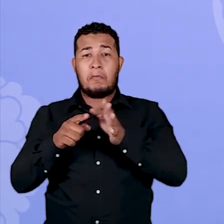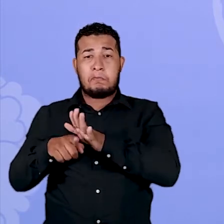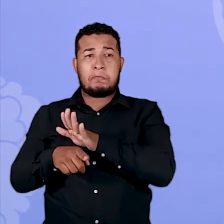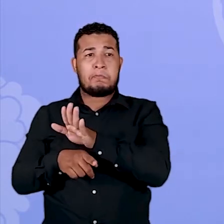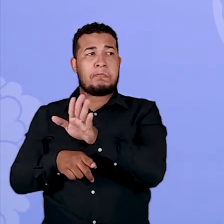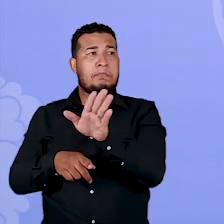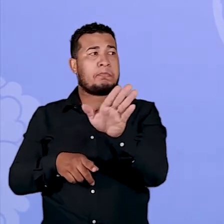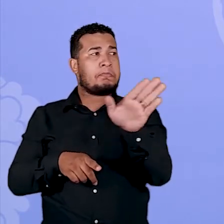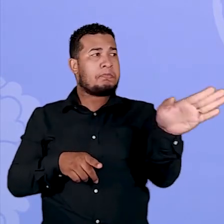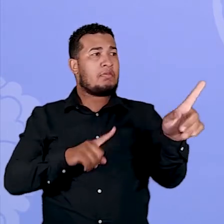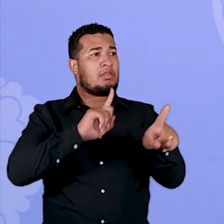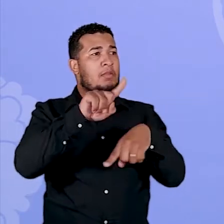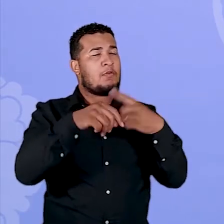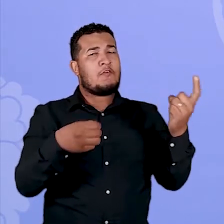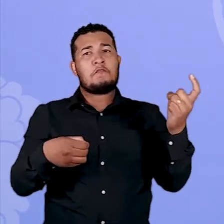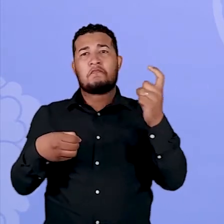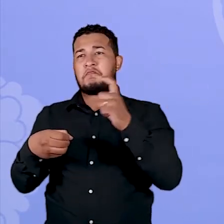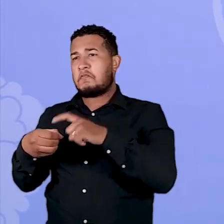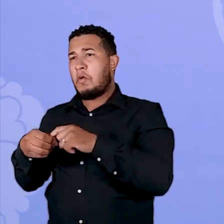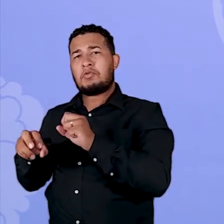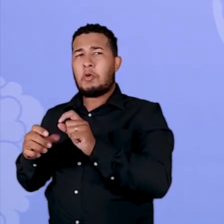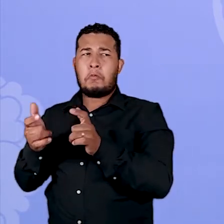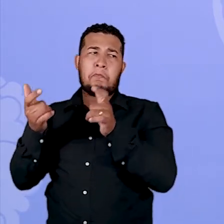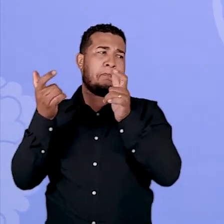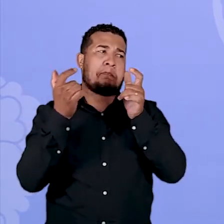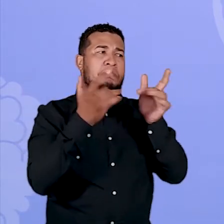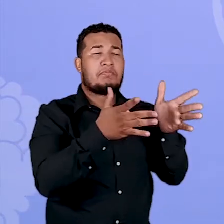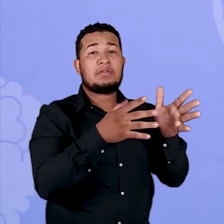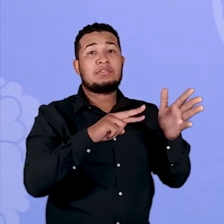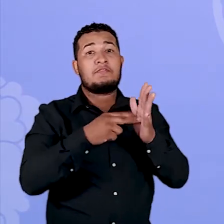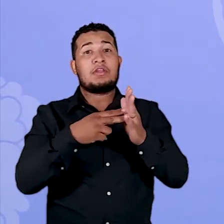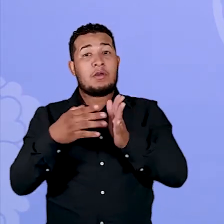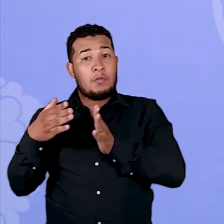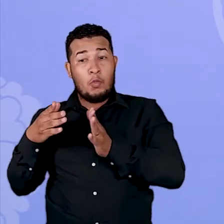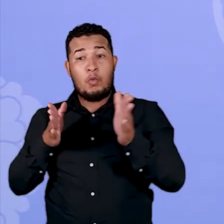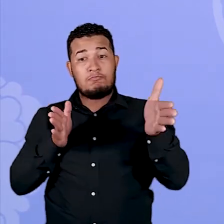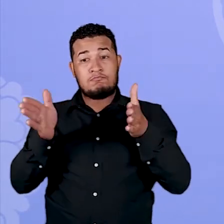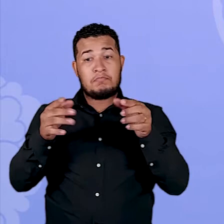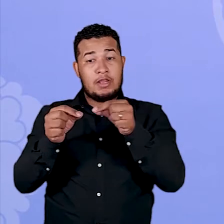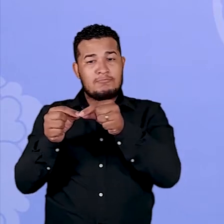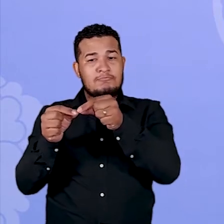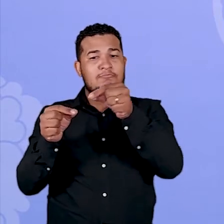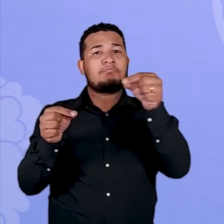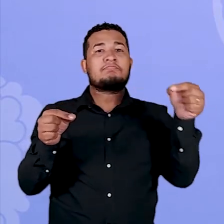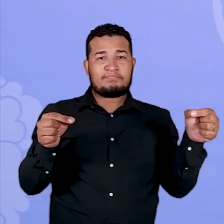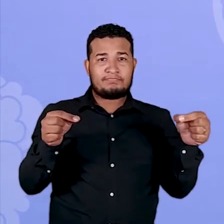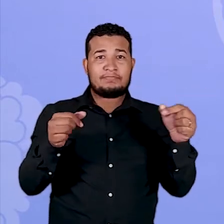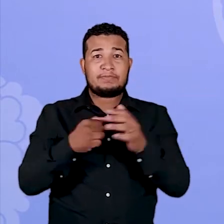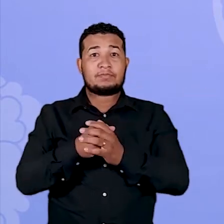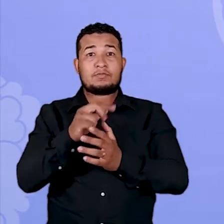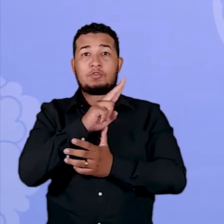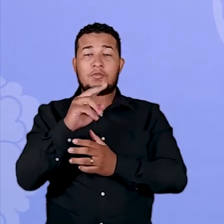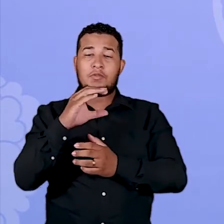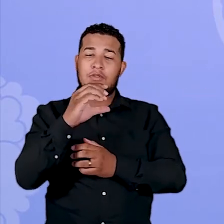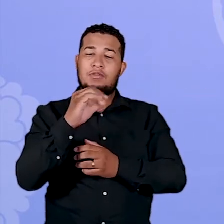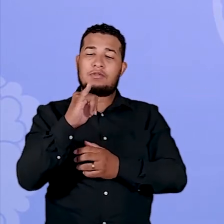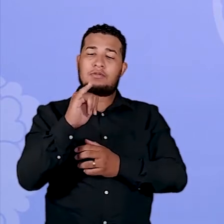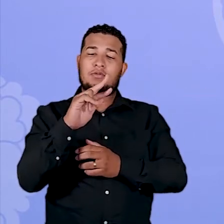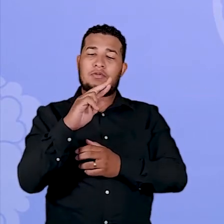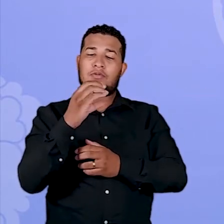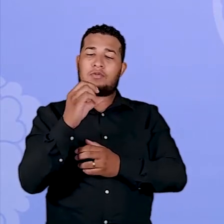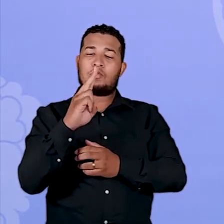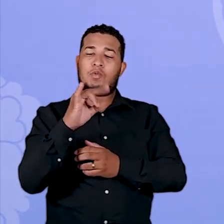sai, faz um trajeto e volta, ou segue viagem. Bom, o que interessa para a gente é esse trajeto. E esse trajeto aqui para a gente vai chamar